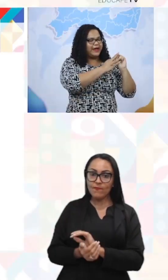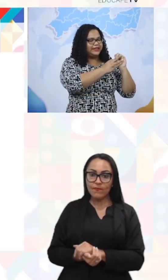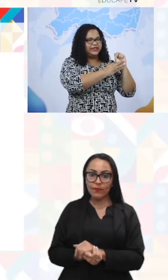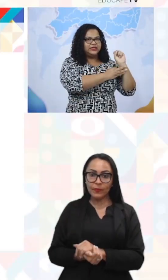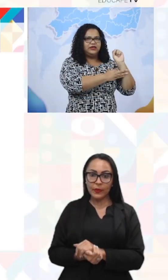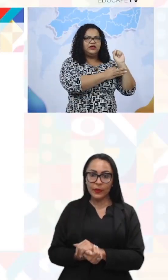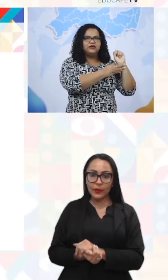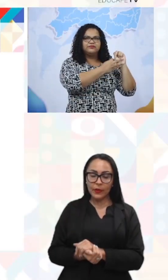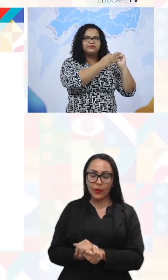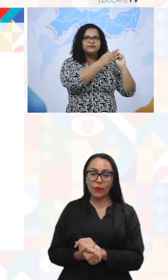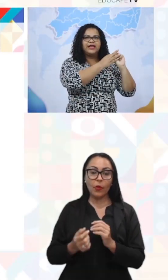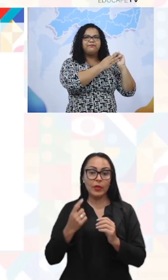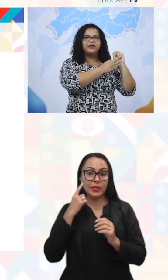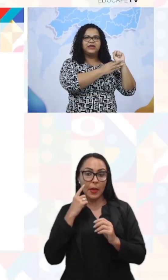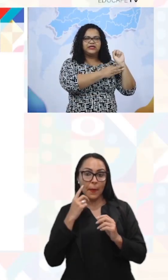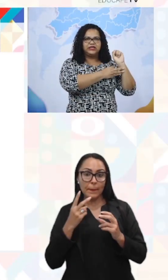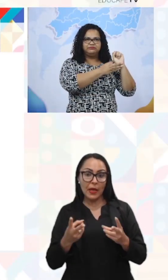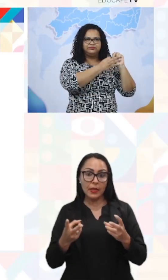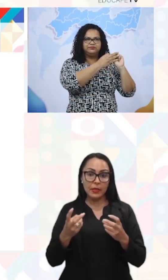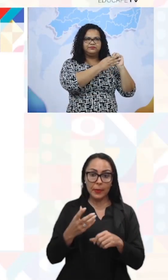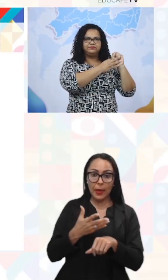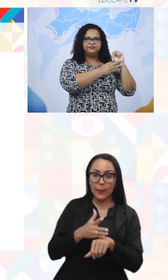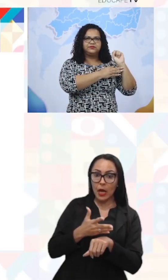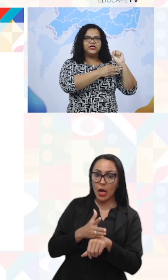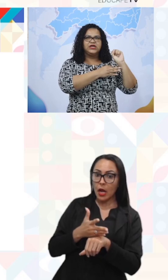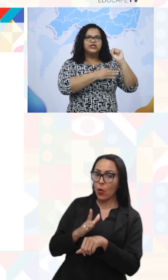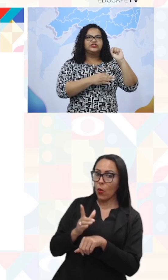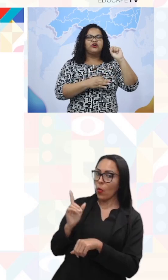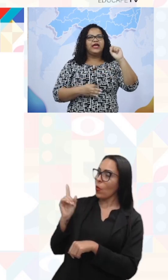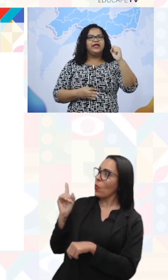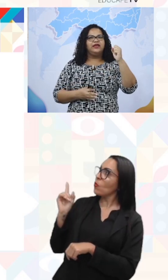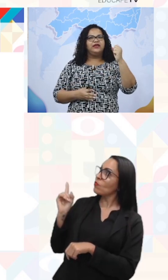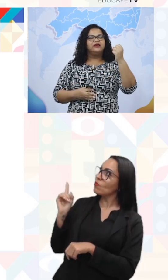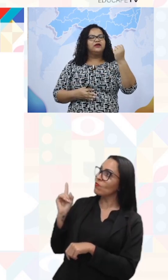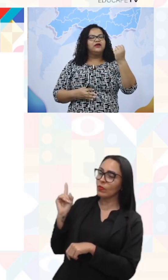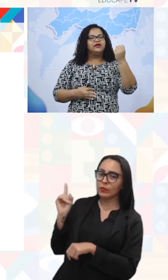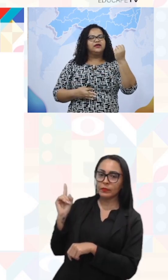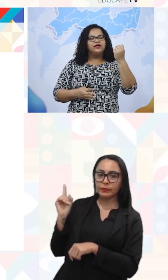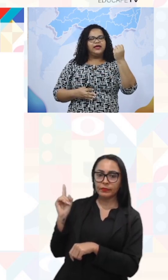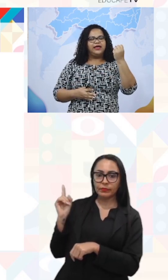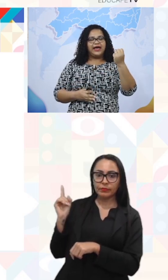essa parte aqui é branca. Só que aí